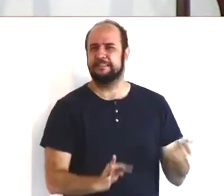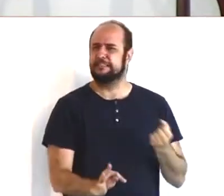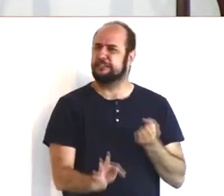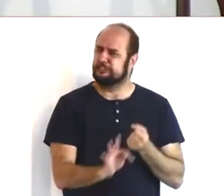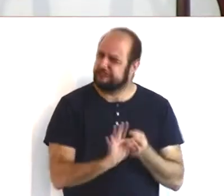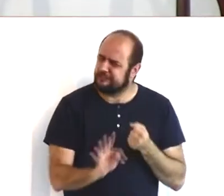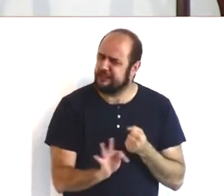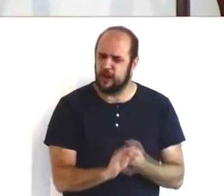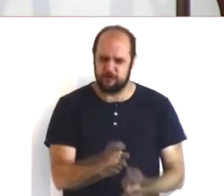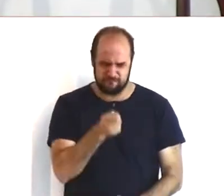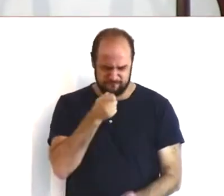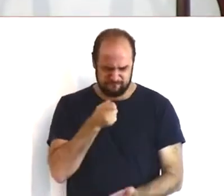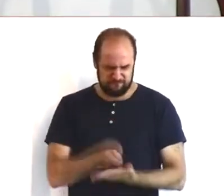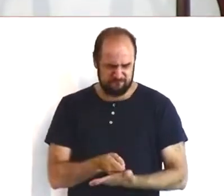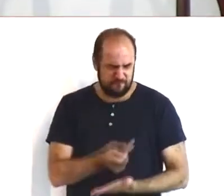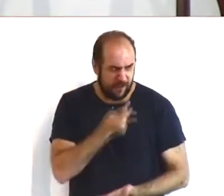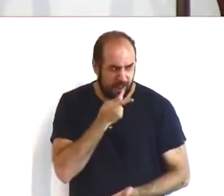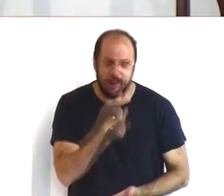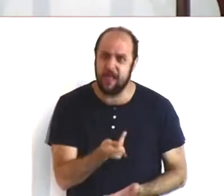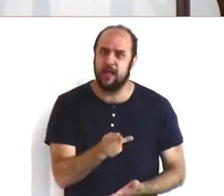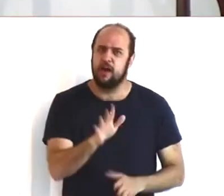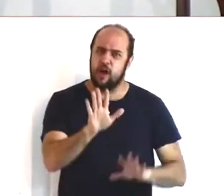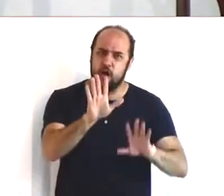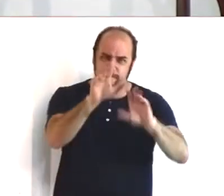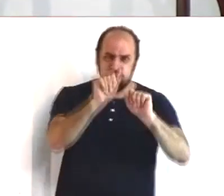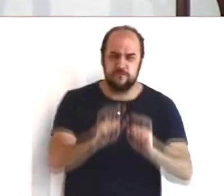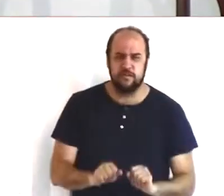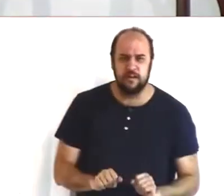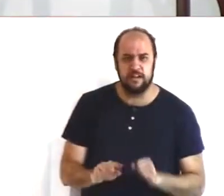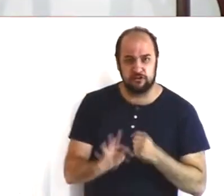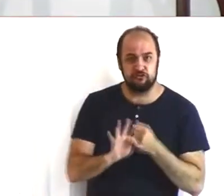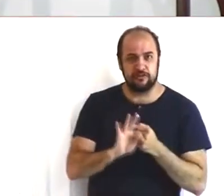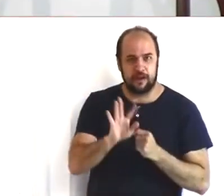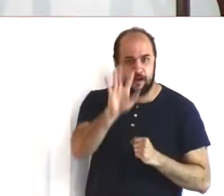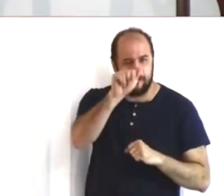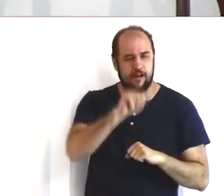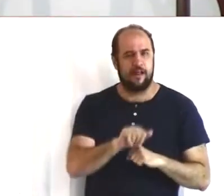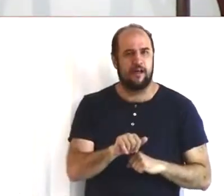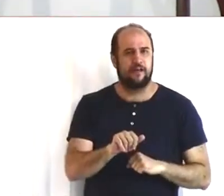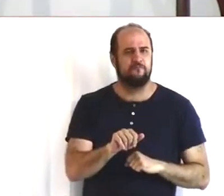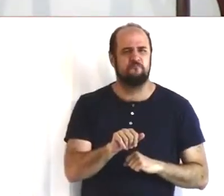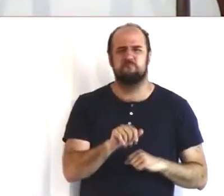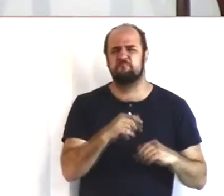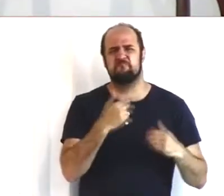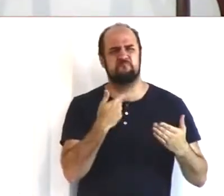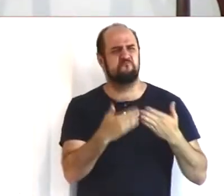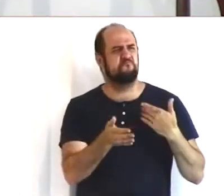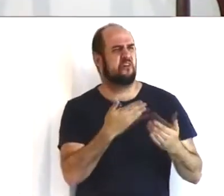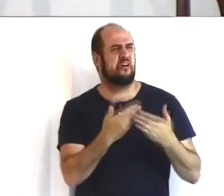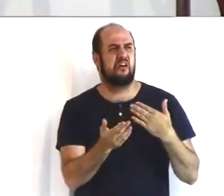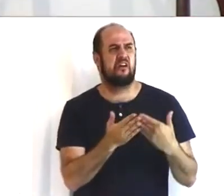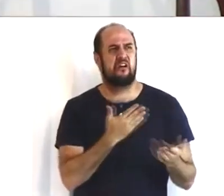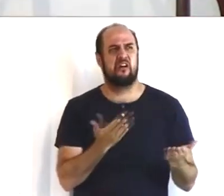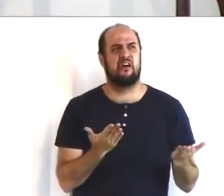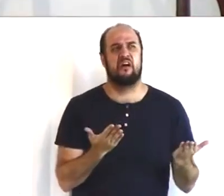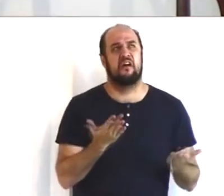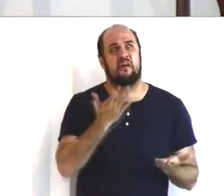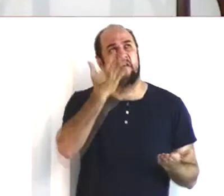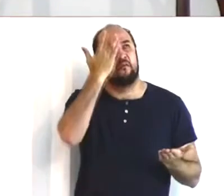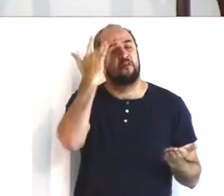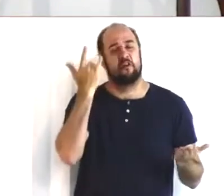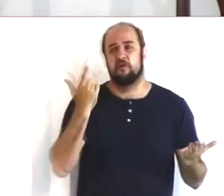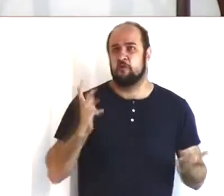não amolece em nada. Ele diz: olha, deixa eu falar uma coisa para vocês aqui. Não adianta ser